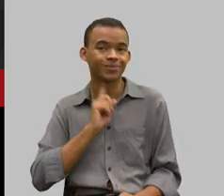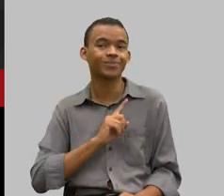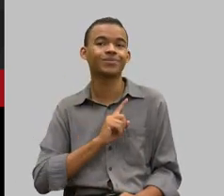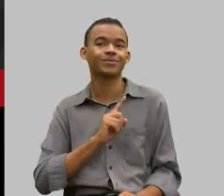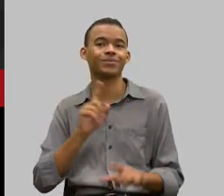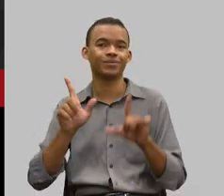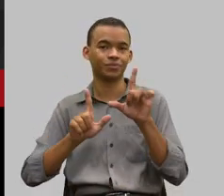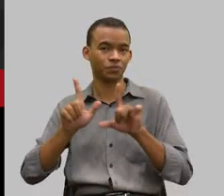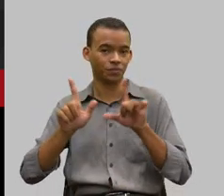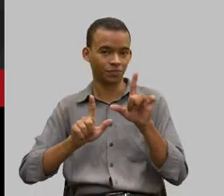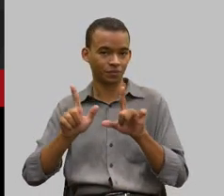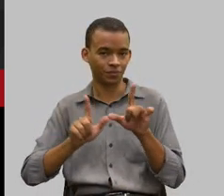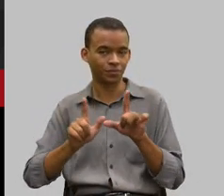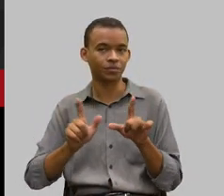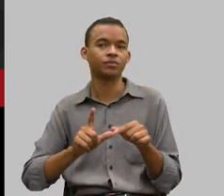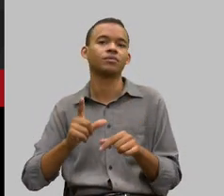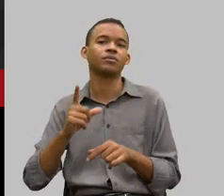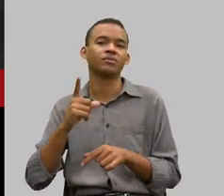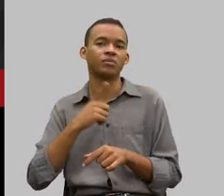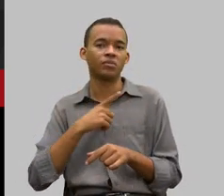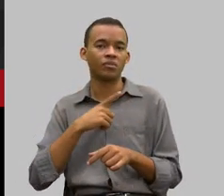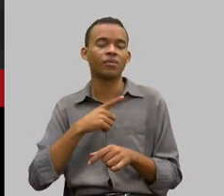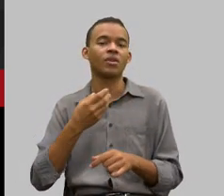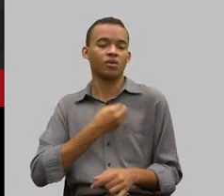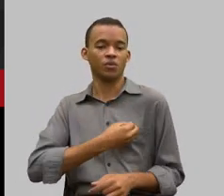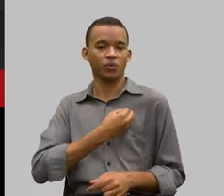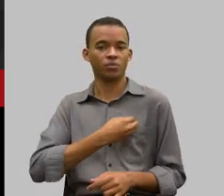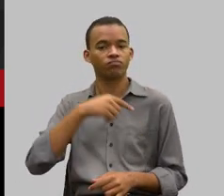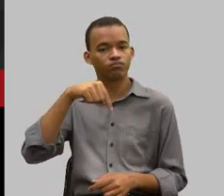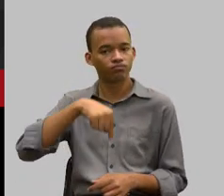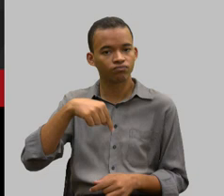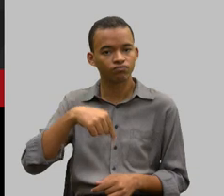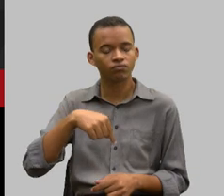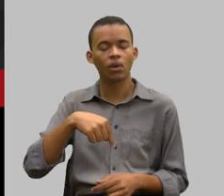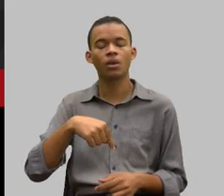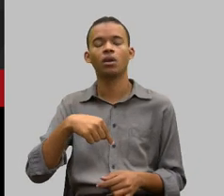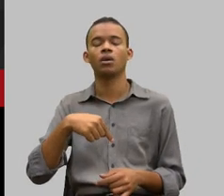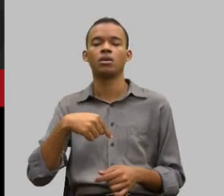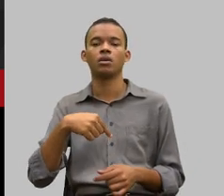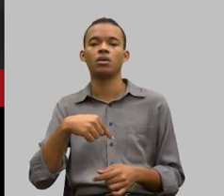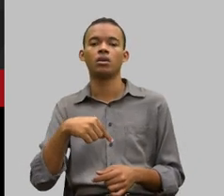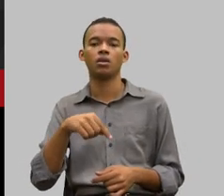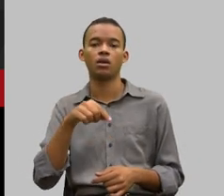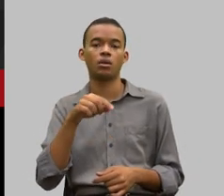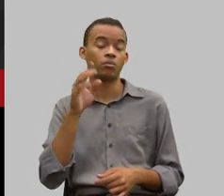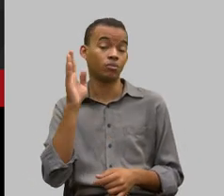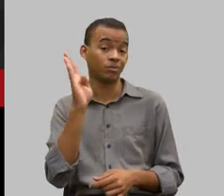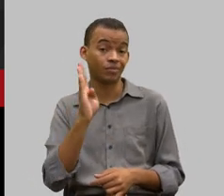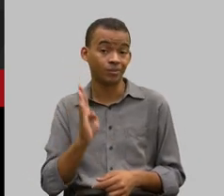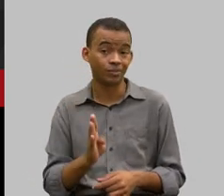ações não só nacionais como mundiais diversos estilos e